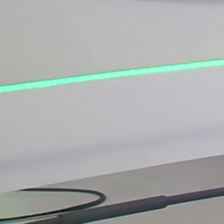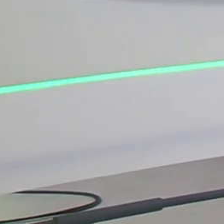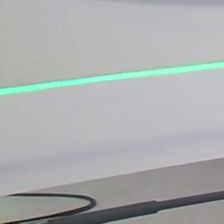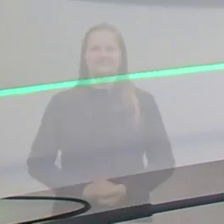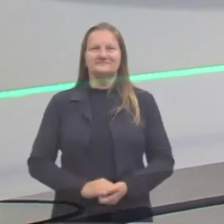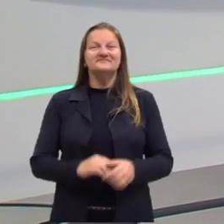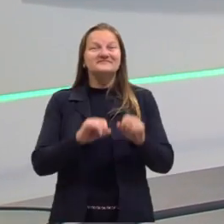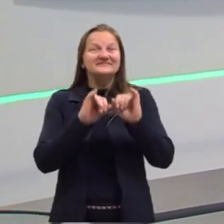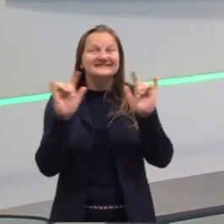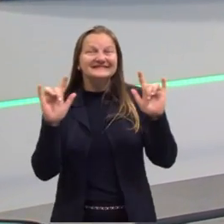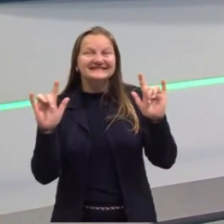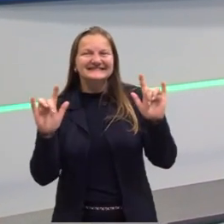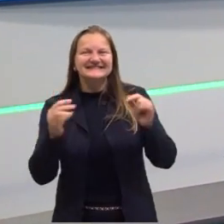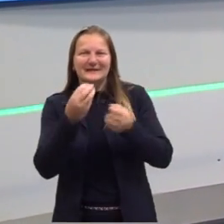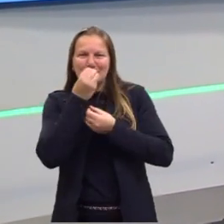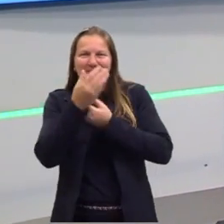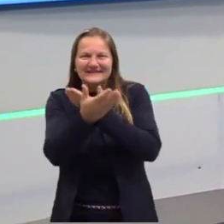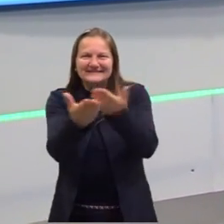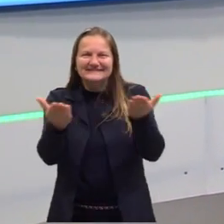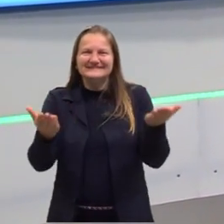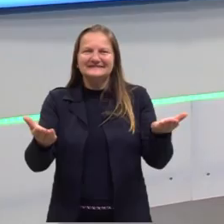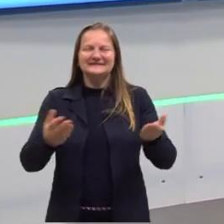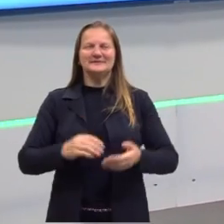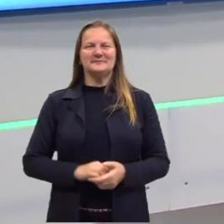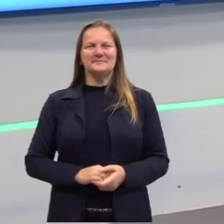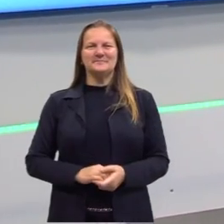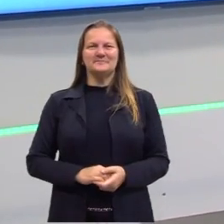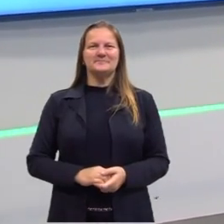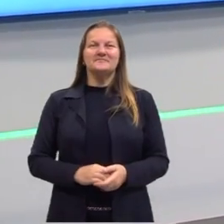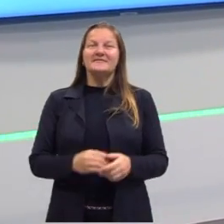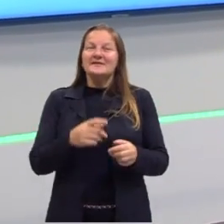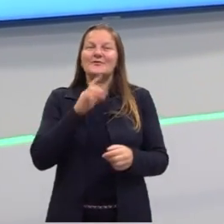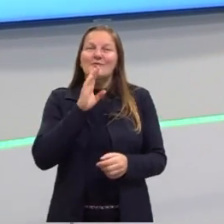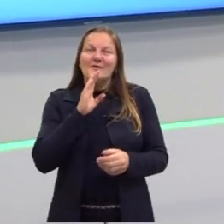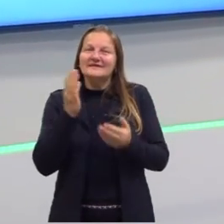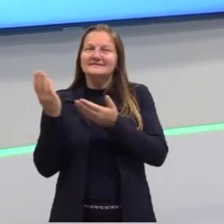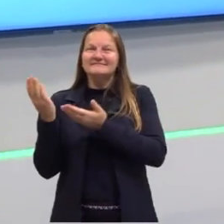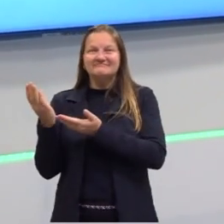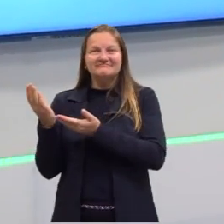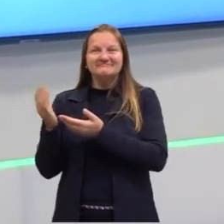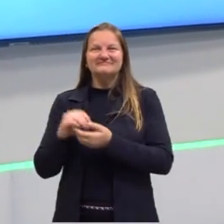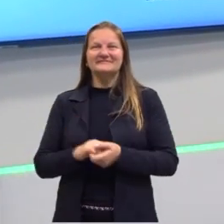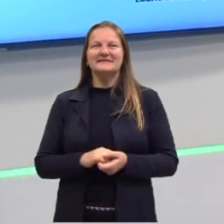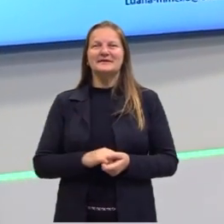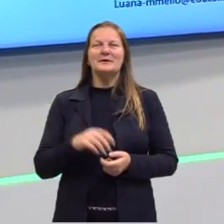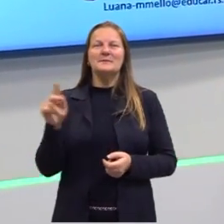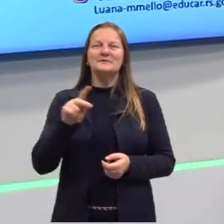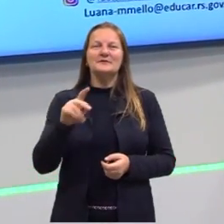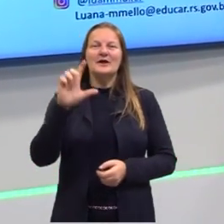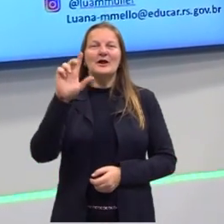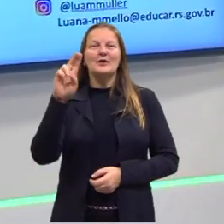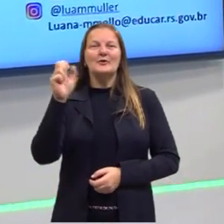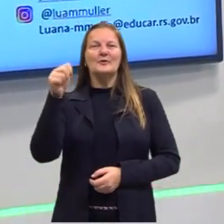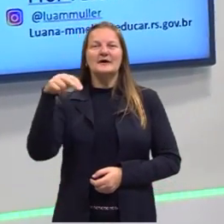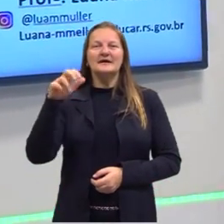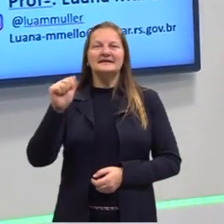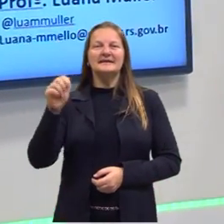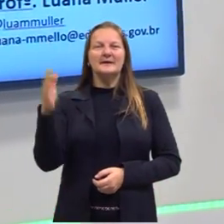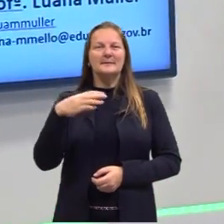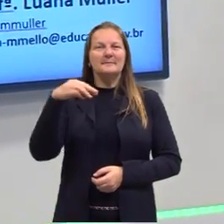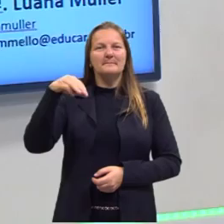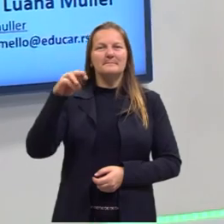e aí pessoal tudo bem com vocês você já me conhecem eu sou a professora Luana Miller